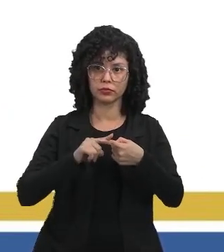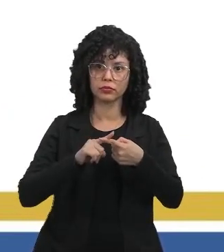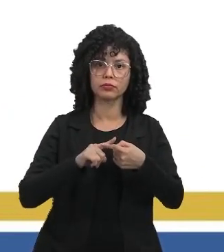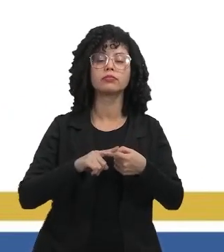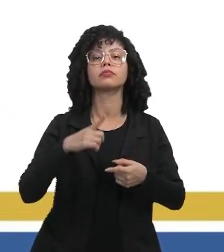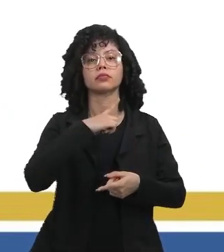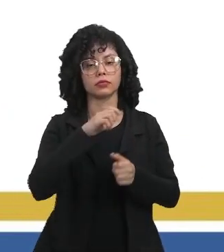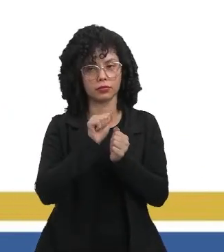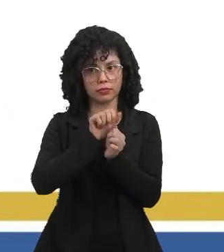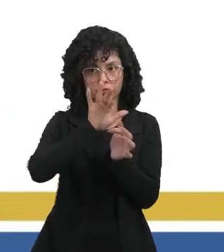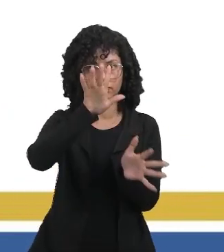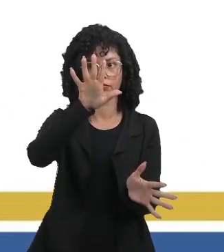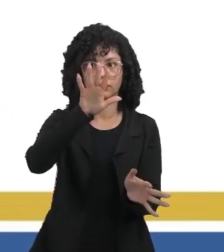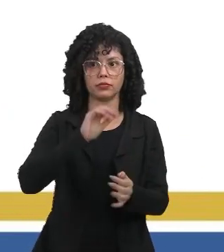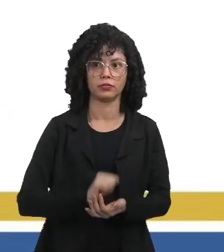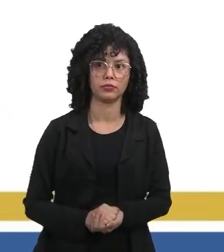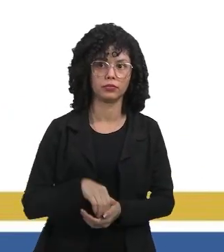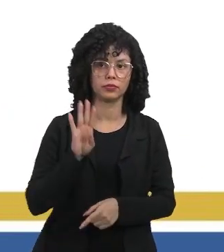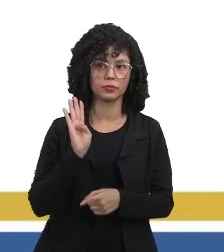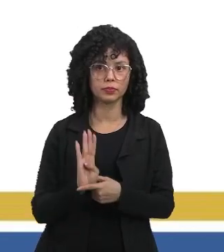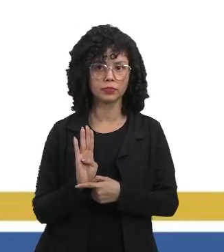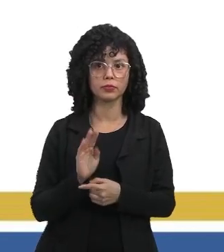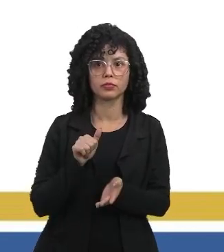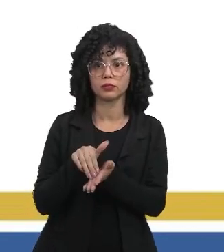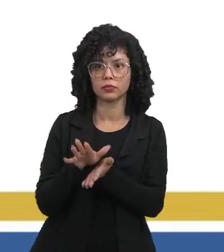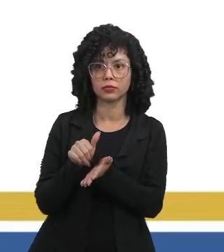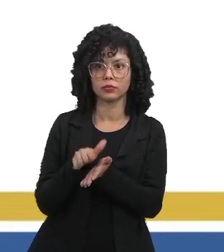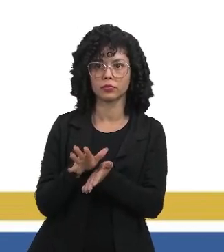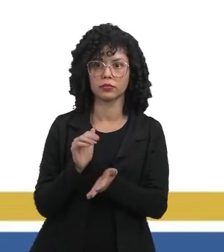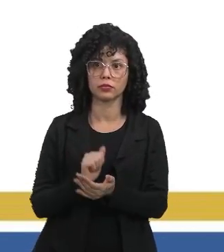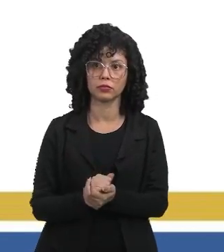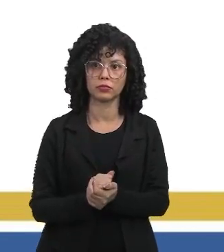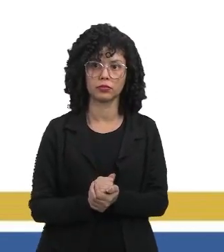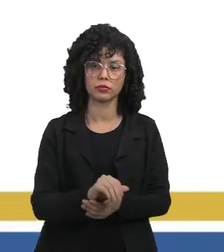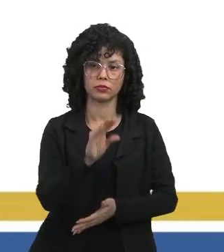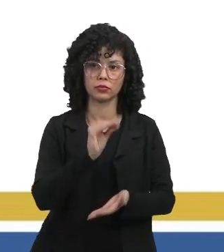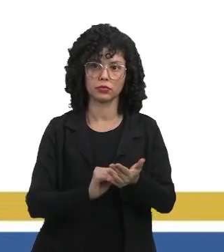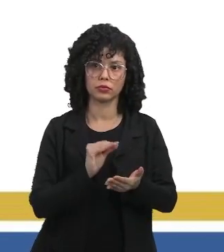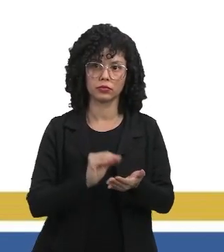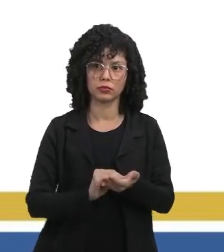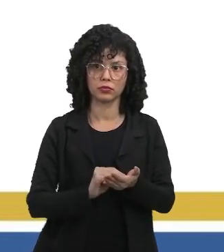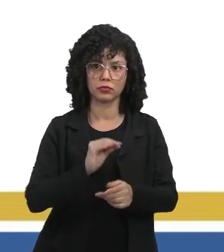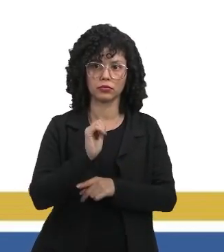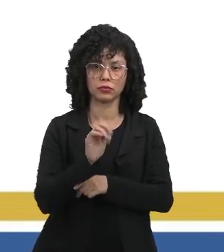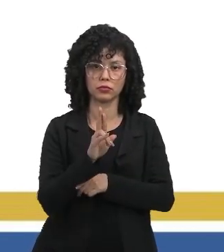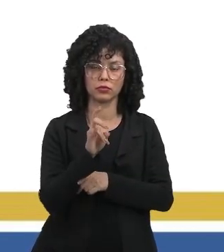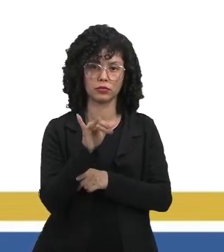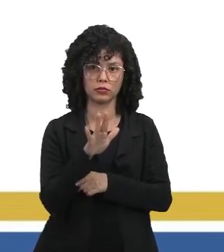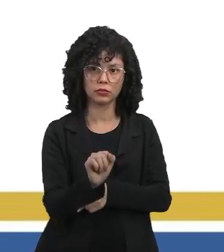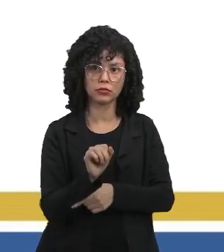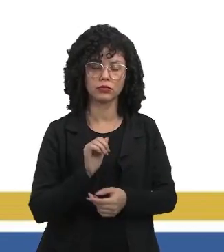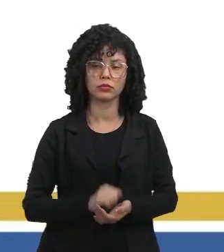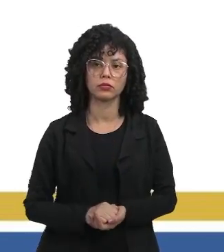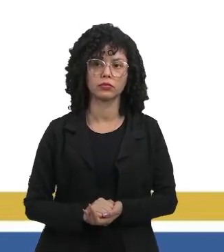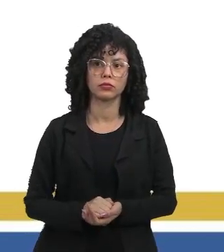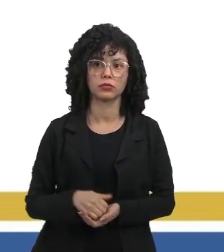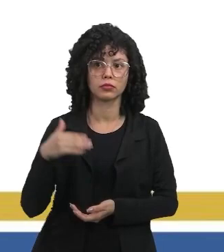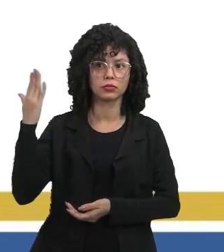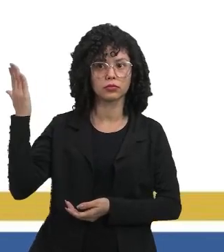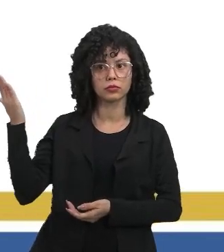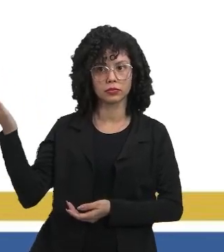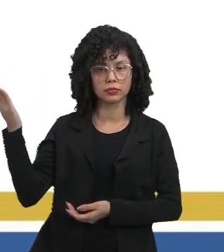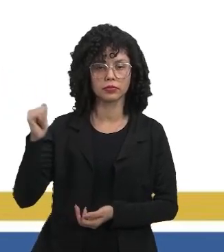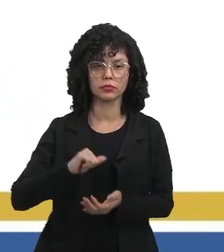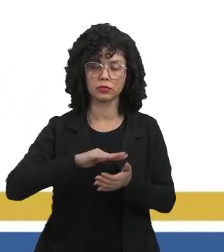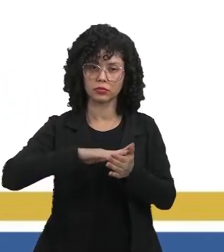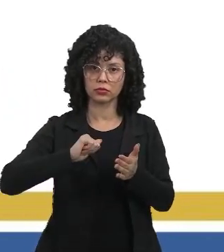ramificada tá B eliminar as insaturações no anel arom tico que é esse anel benzênico aí se eu